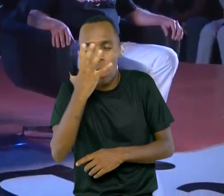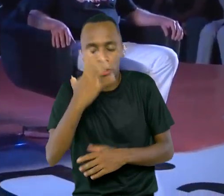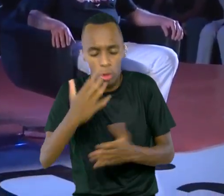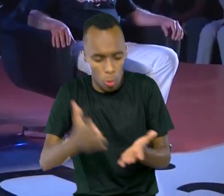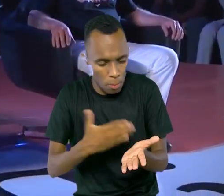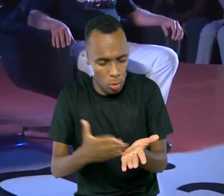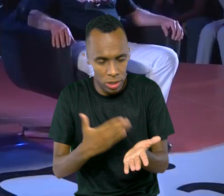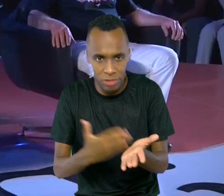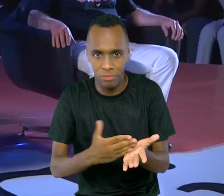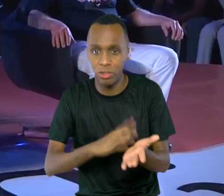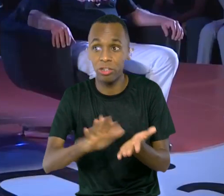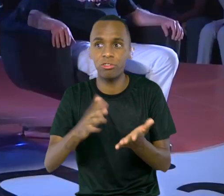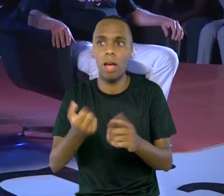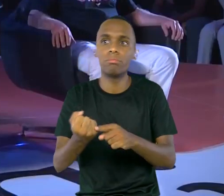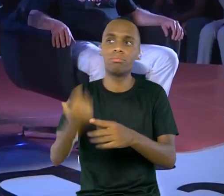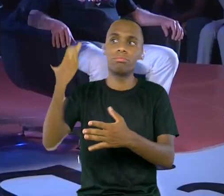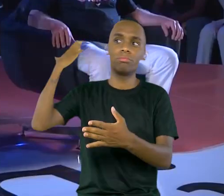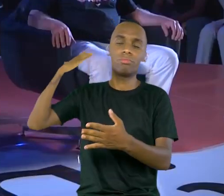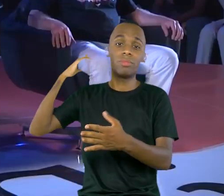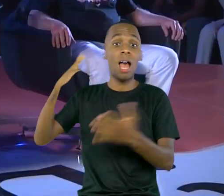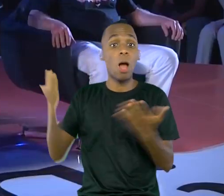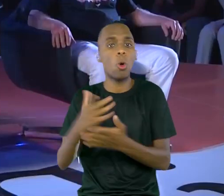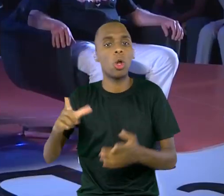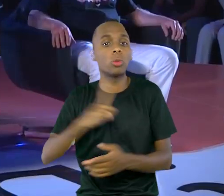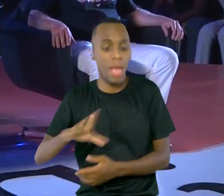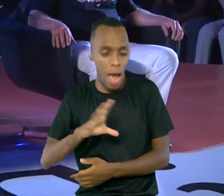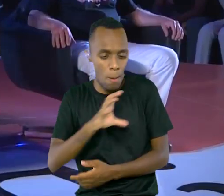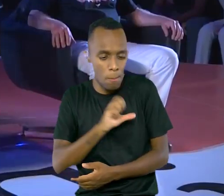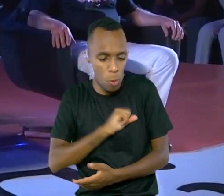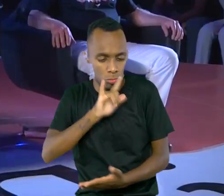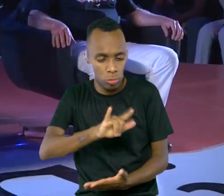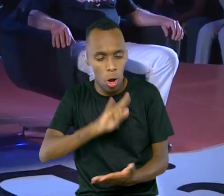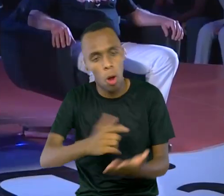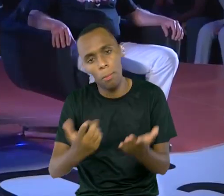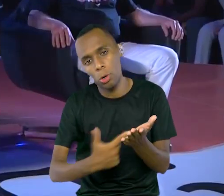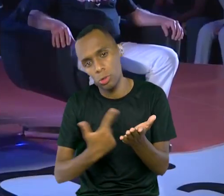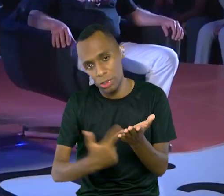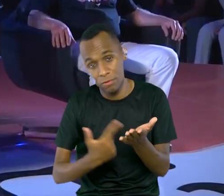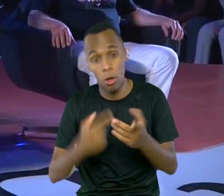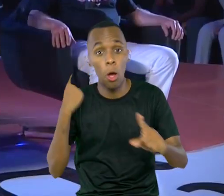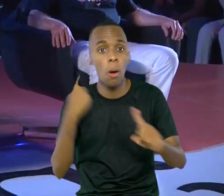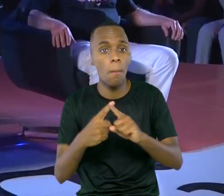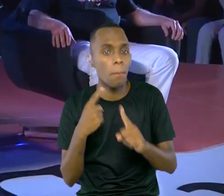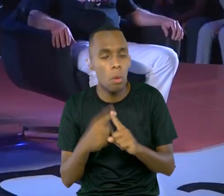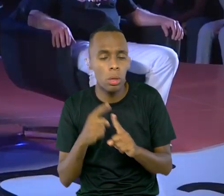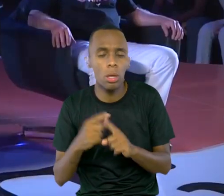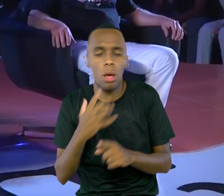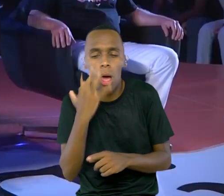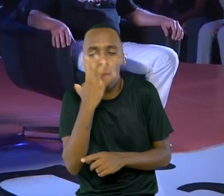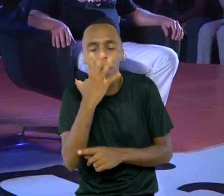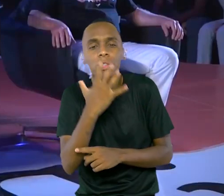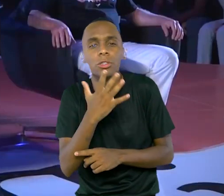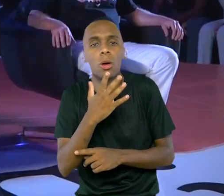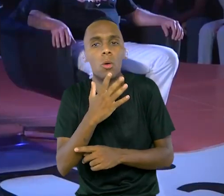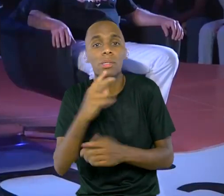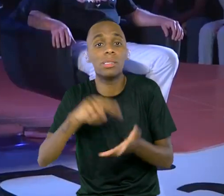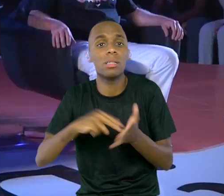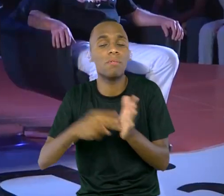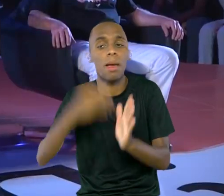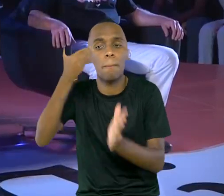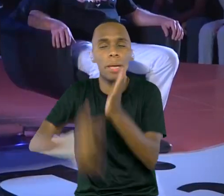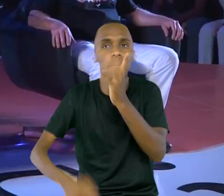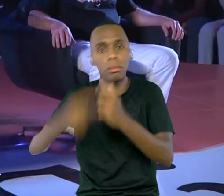pelos livros. Eu digo, já tive. Hoje eu tenho amor pelos livros. Porque a paixão me faria